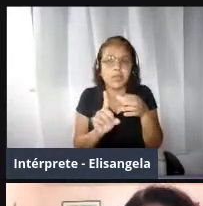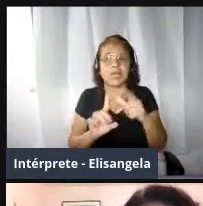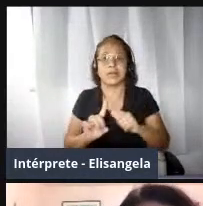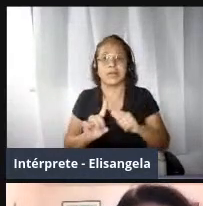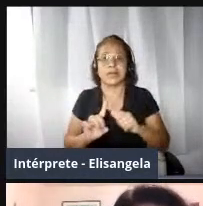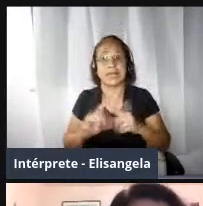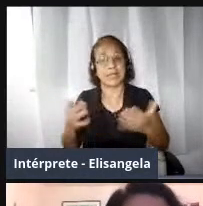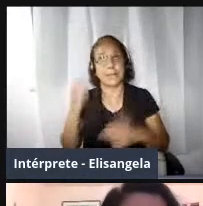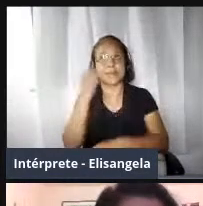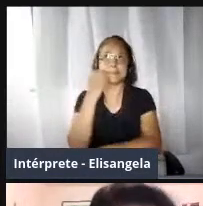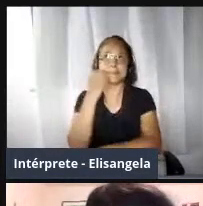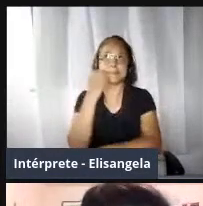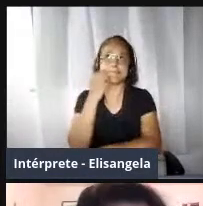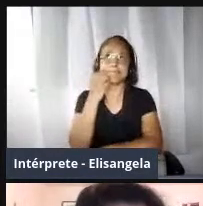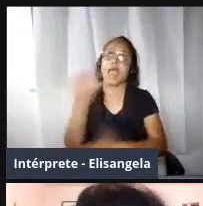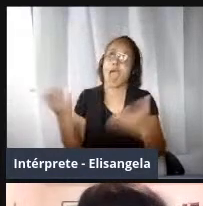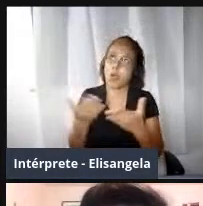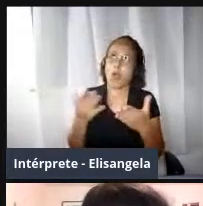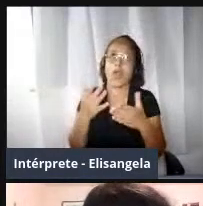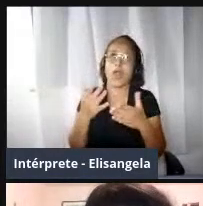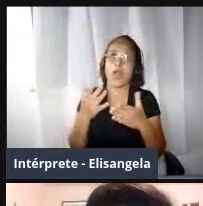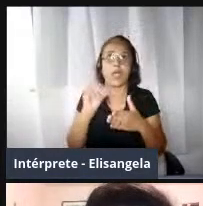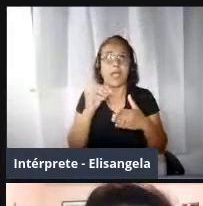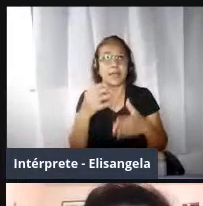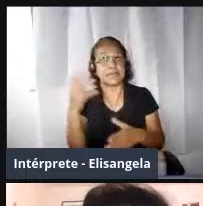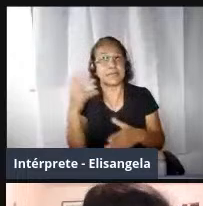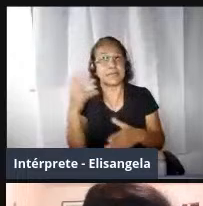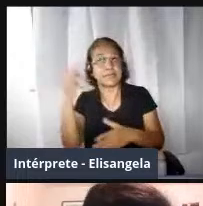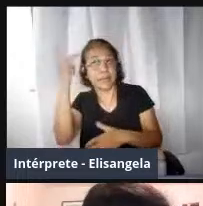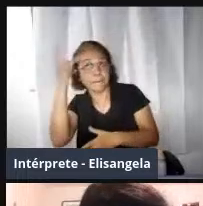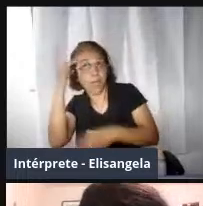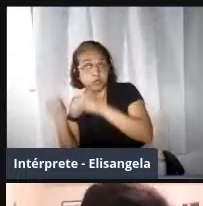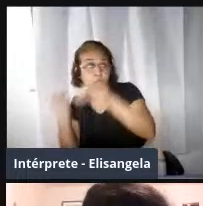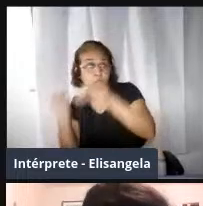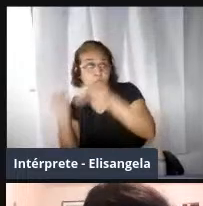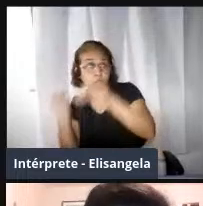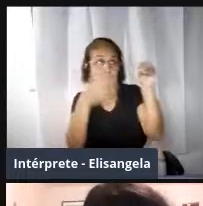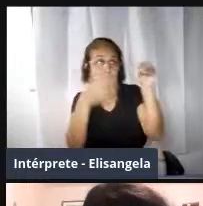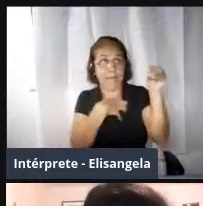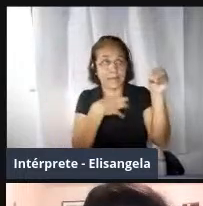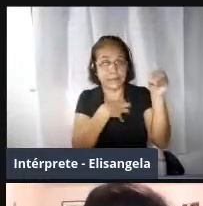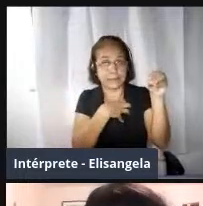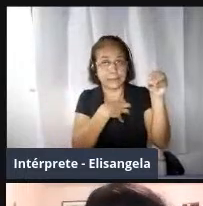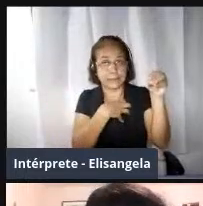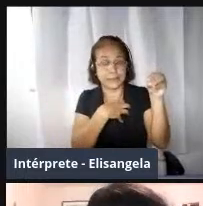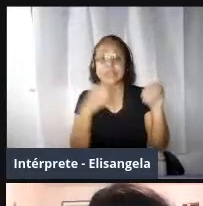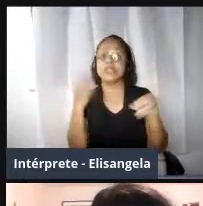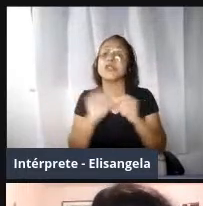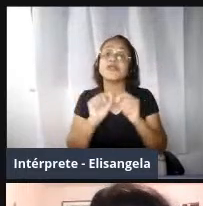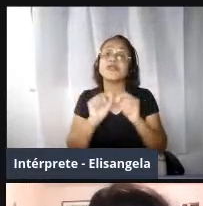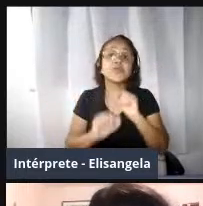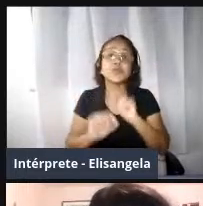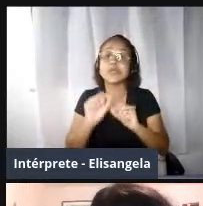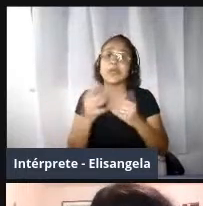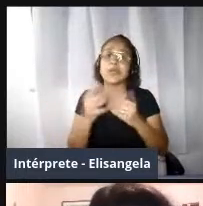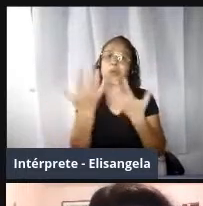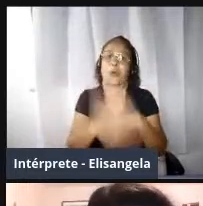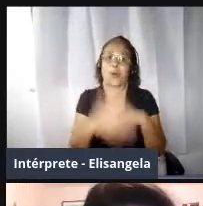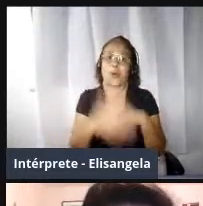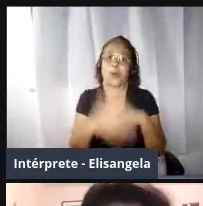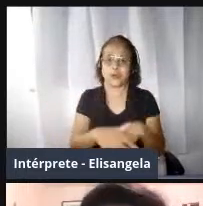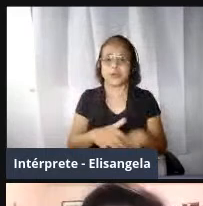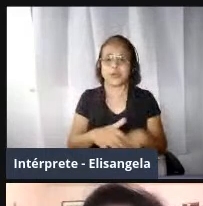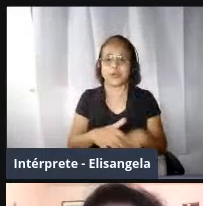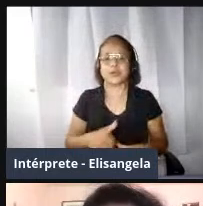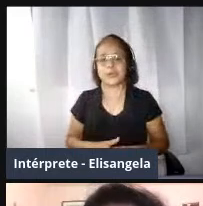vou mudar de São Paulo para Bahia, eu prestei um concurso para a UFPB. Pode passar, por favor,